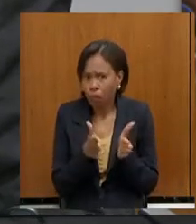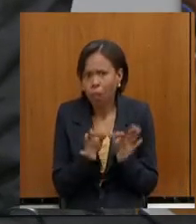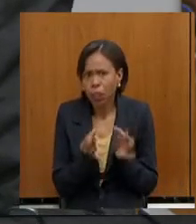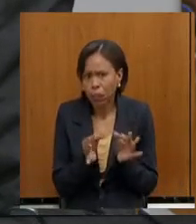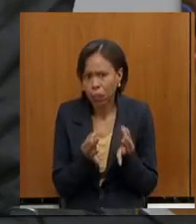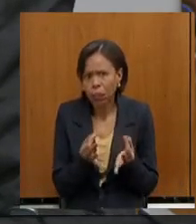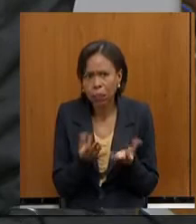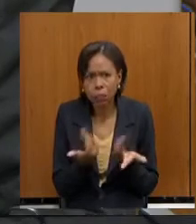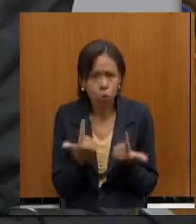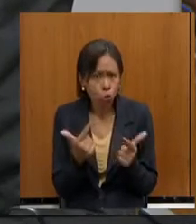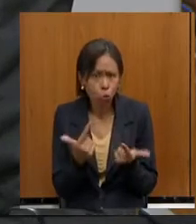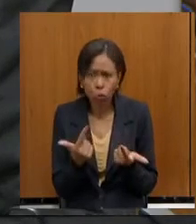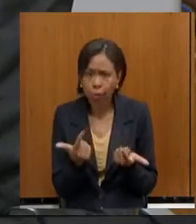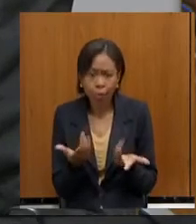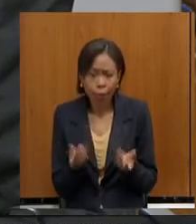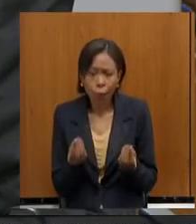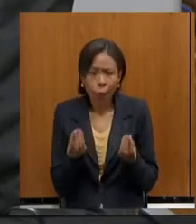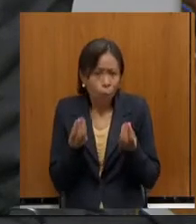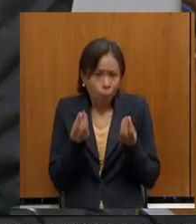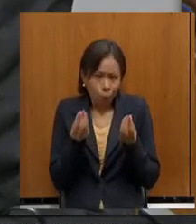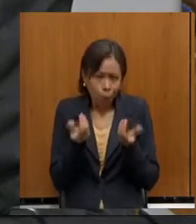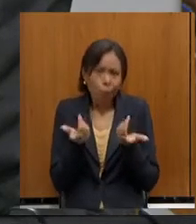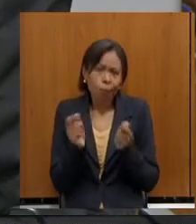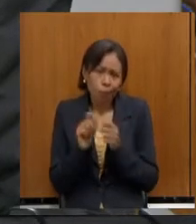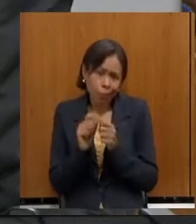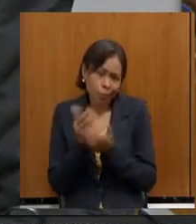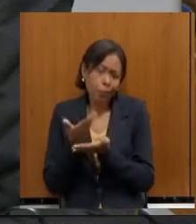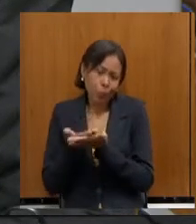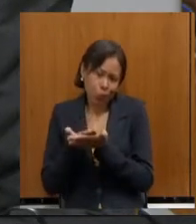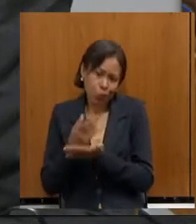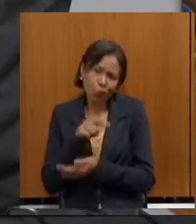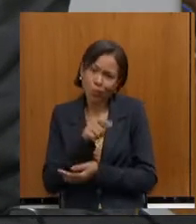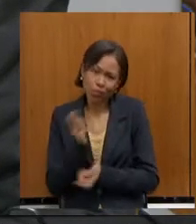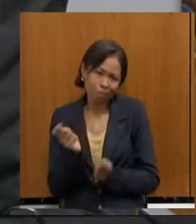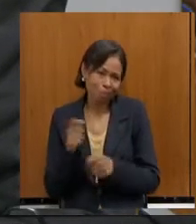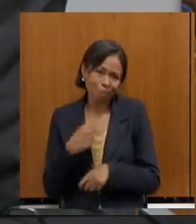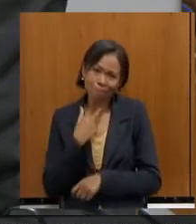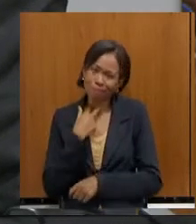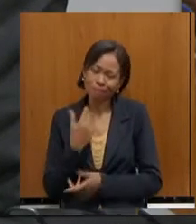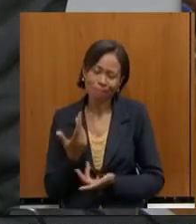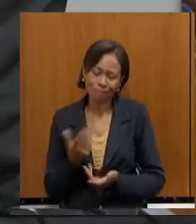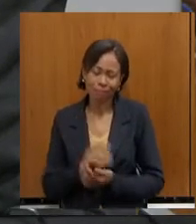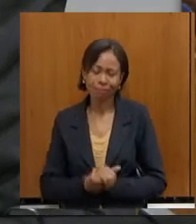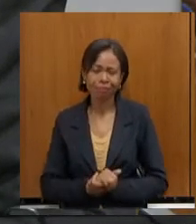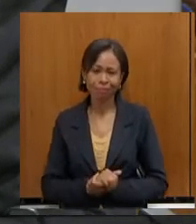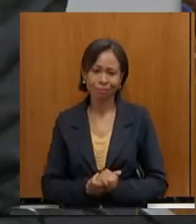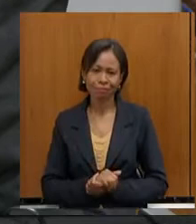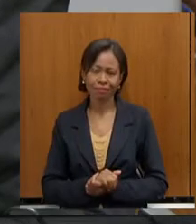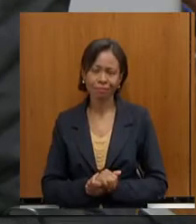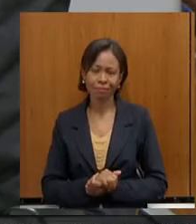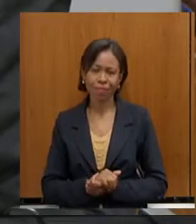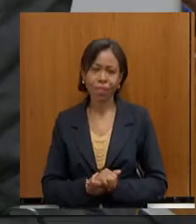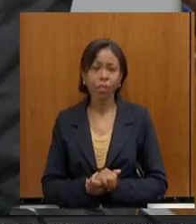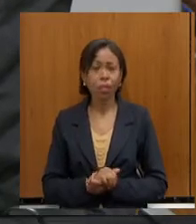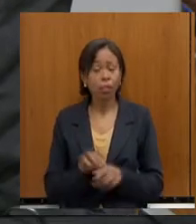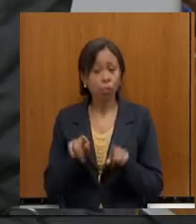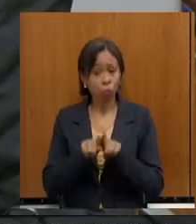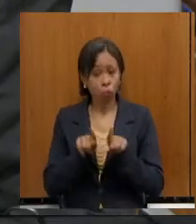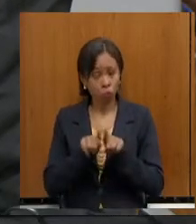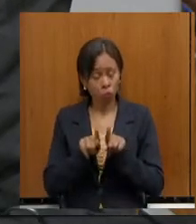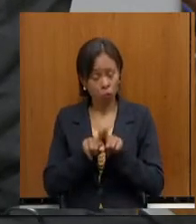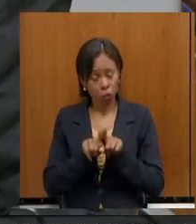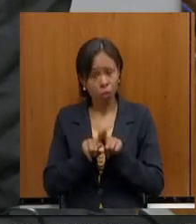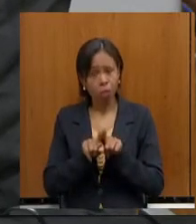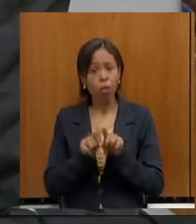que não têm condições para poder fazer esses estudos e também eu quero que colocar né A